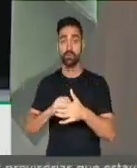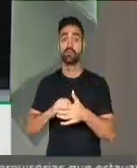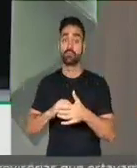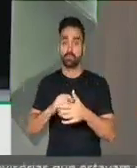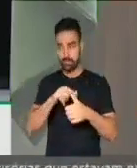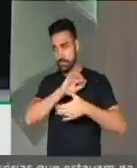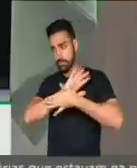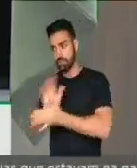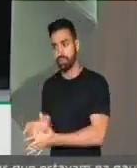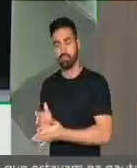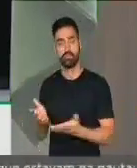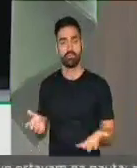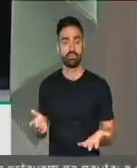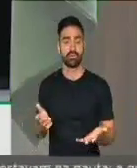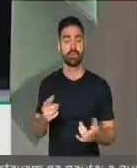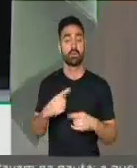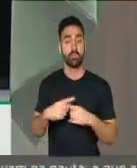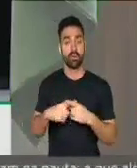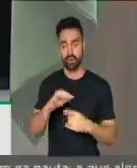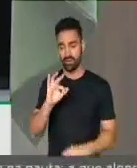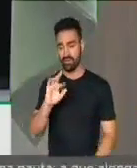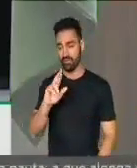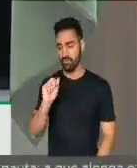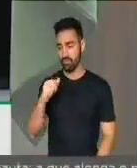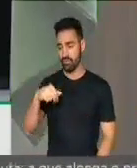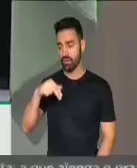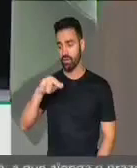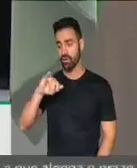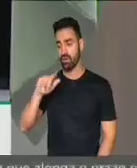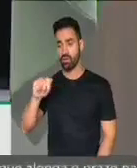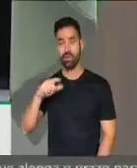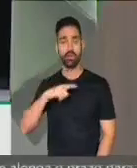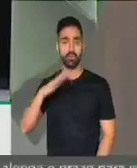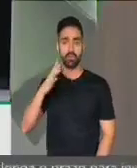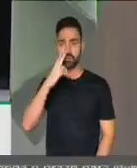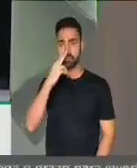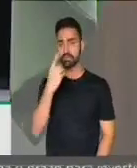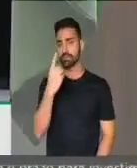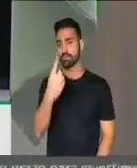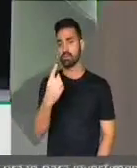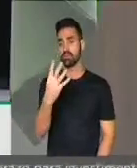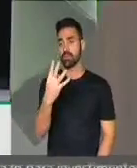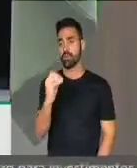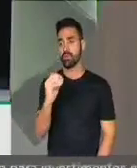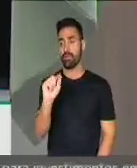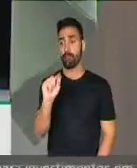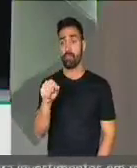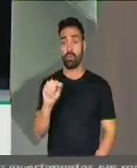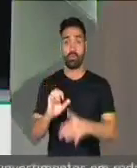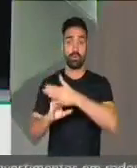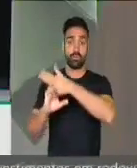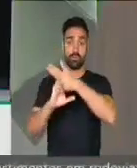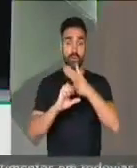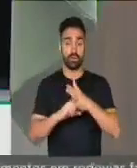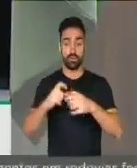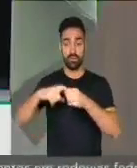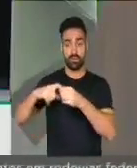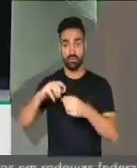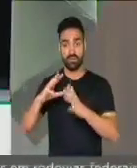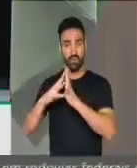porque eles representam também mais ou menos 140 mil empresas